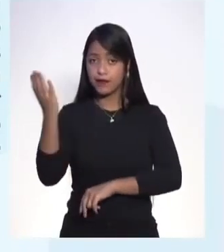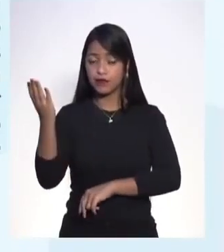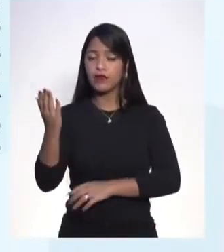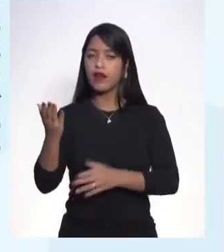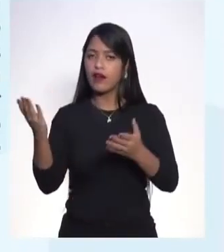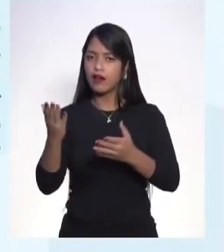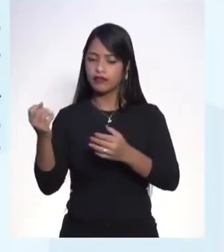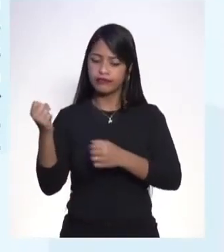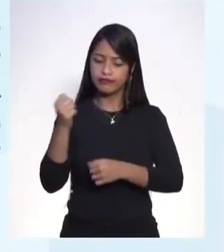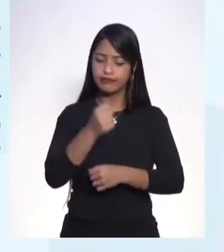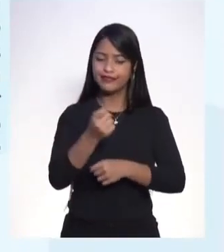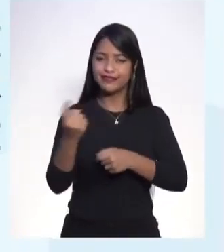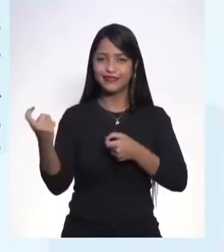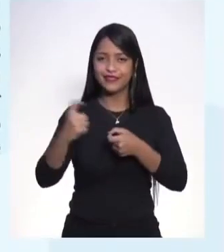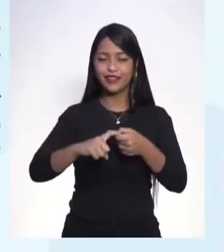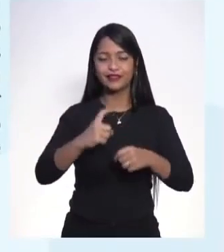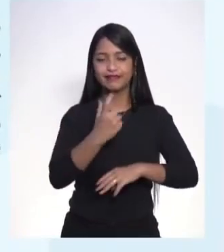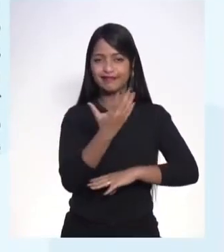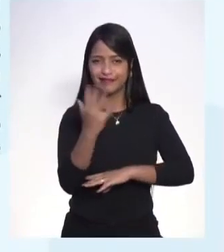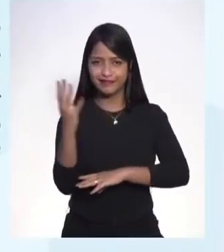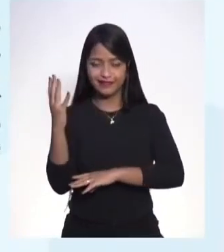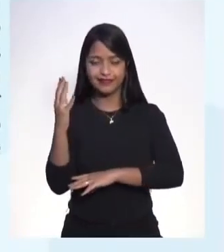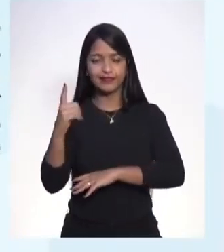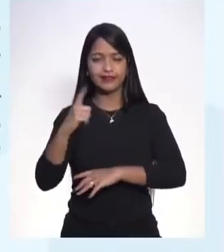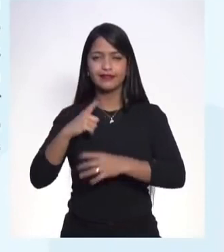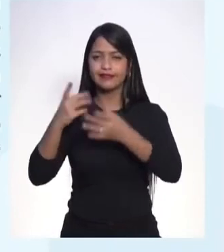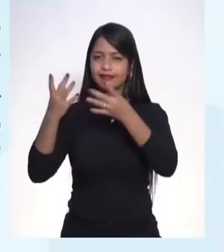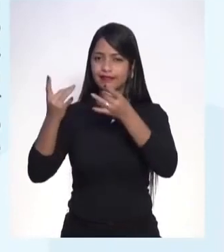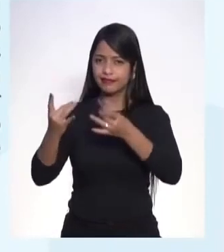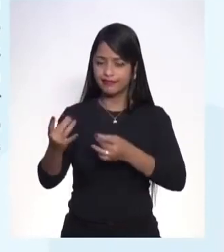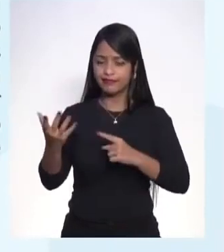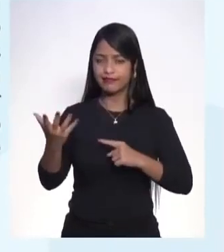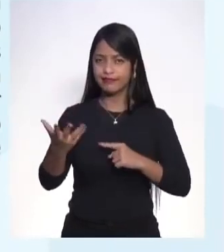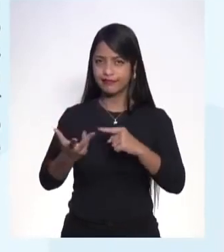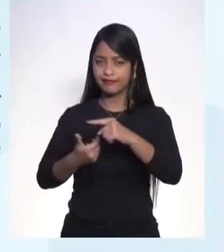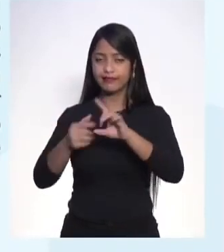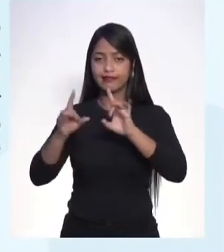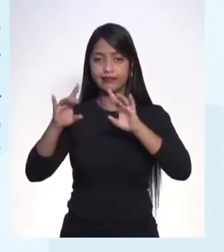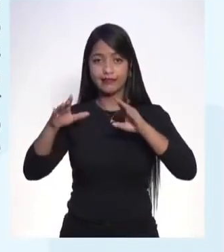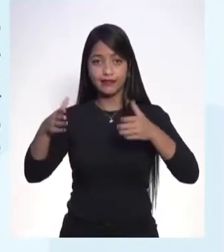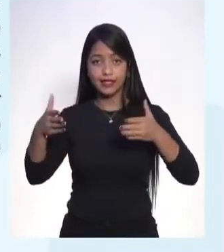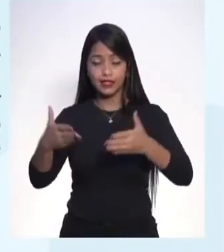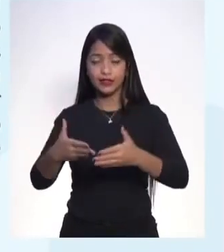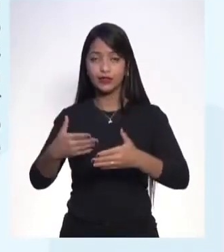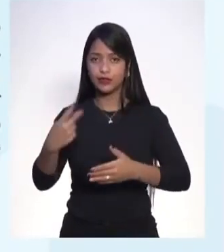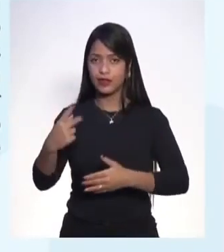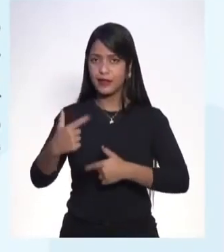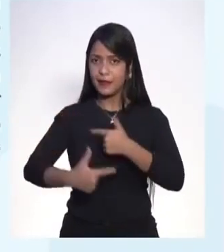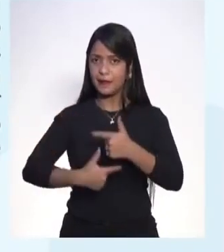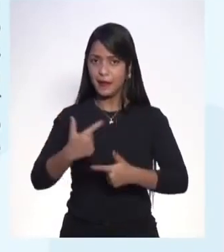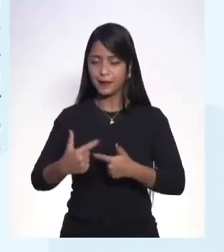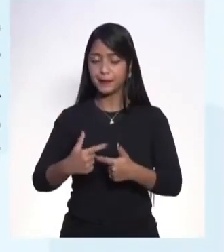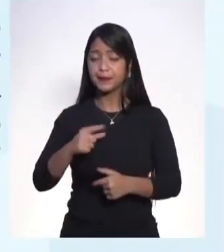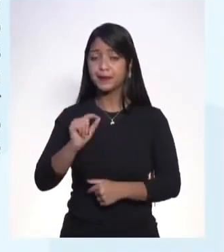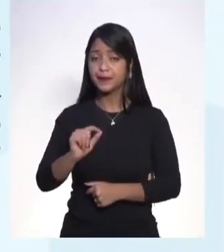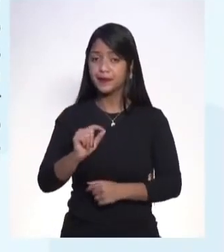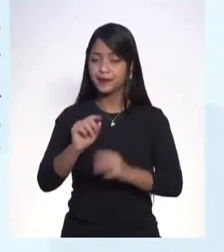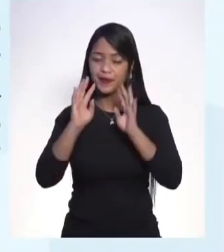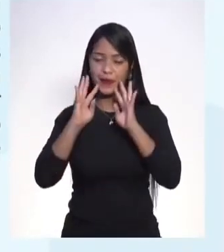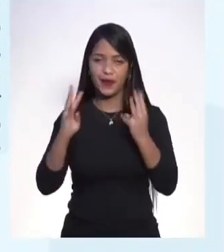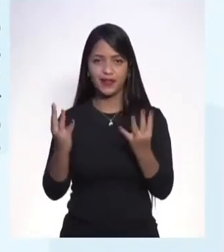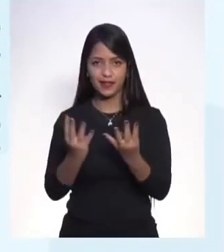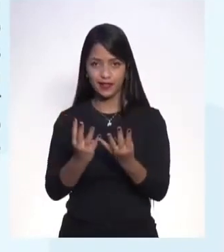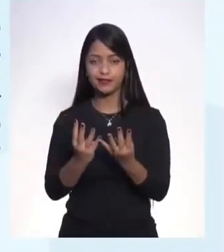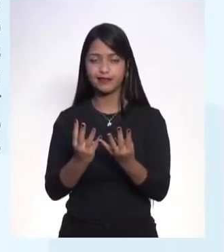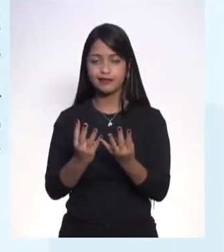ao meio ambiente. Entre os vários detalhes específicos da mega operação está a quarentena,